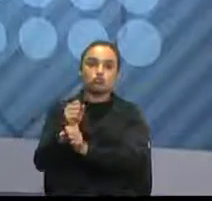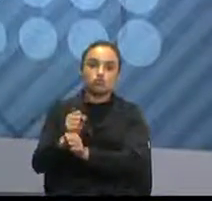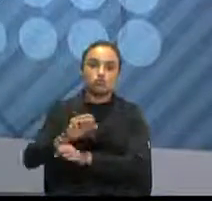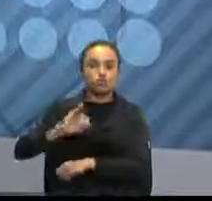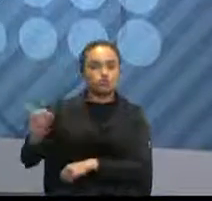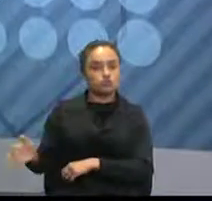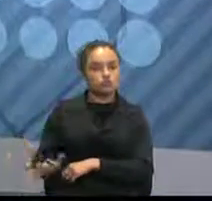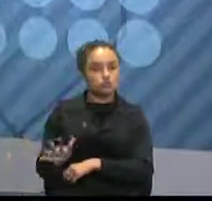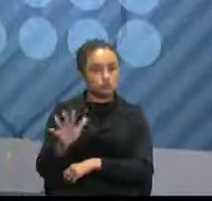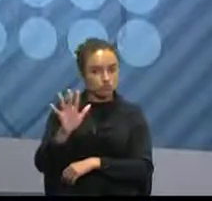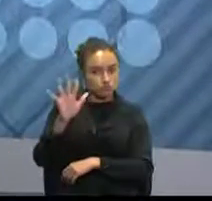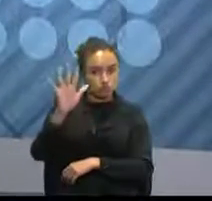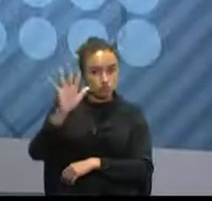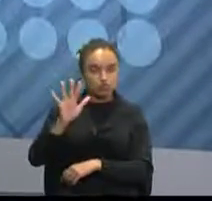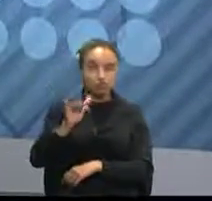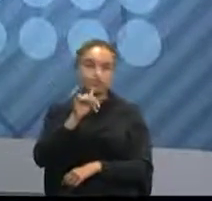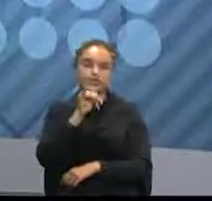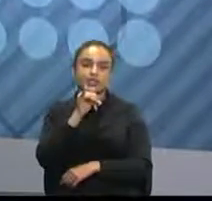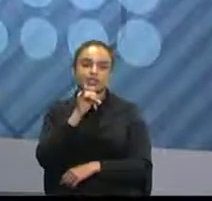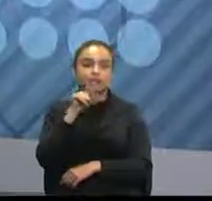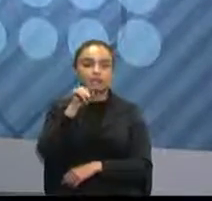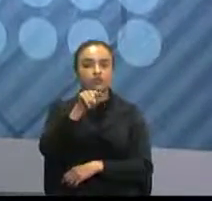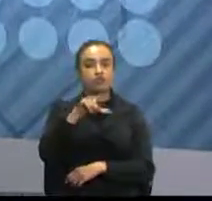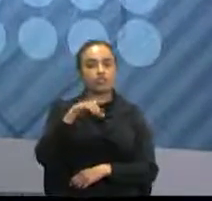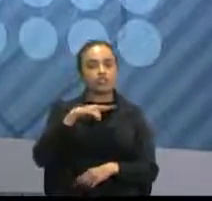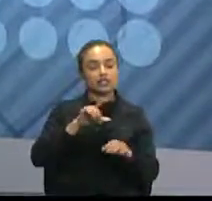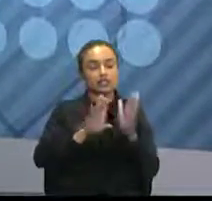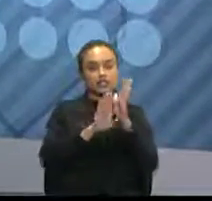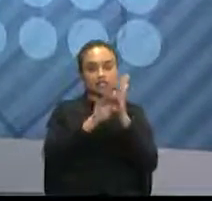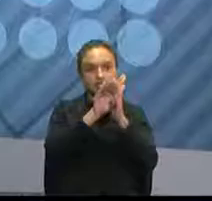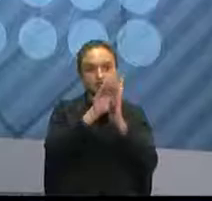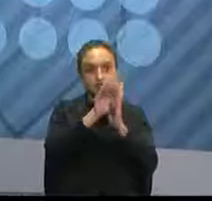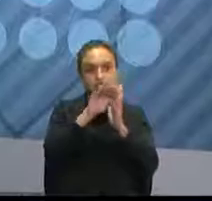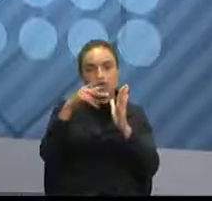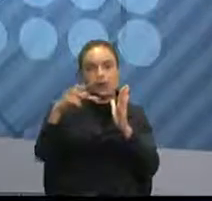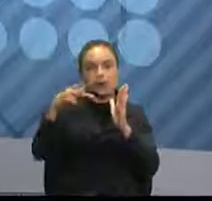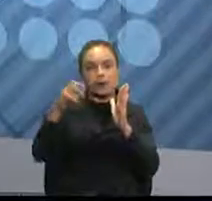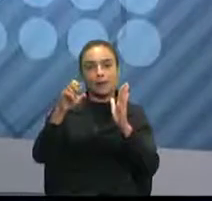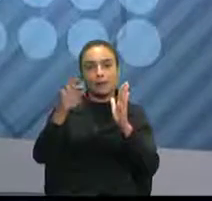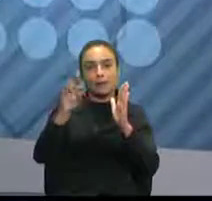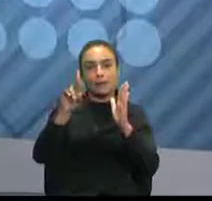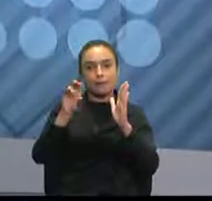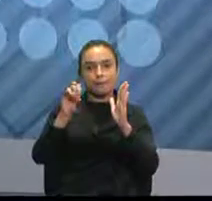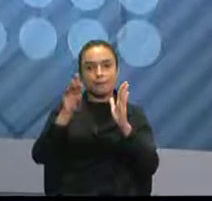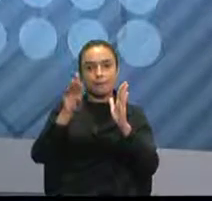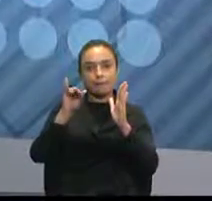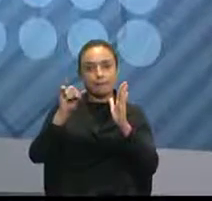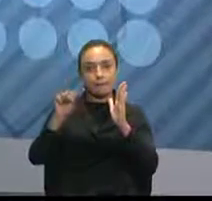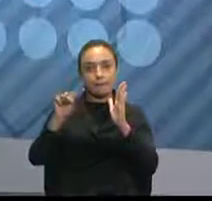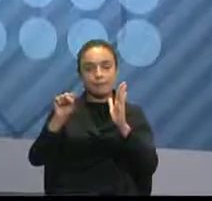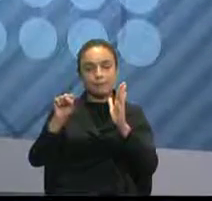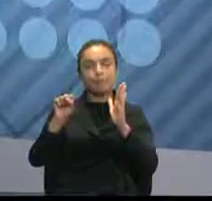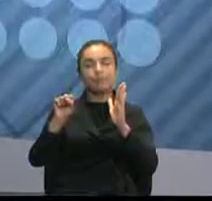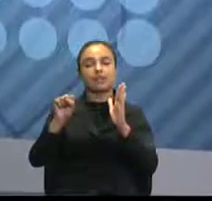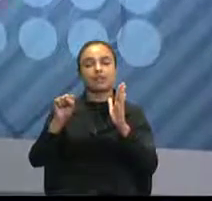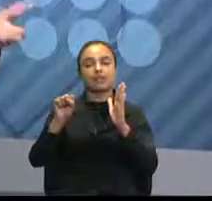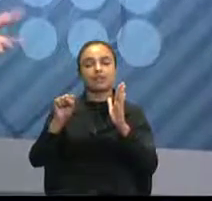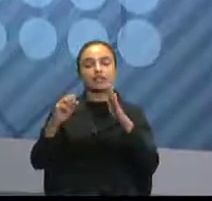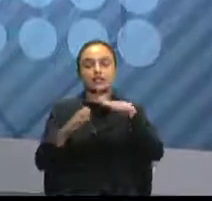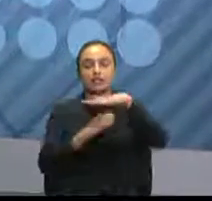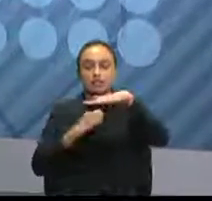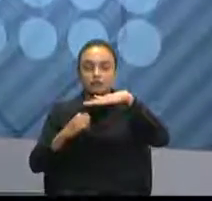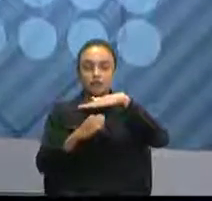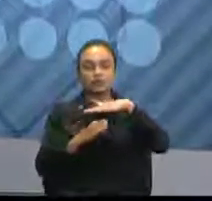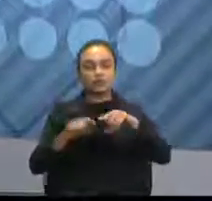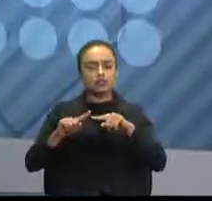contrato imagine que você tem uma ação da petrobras além dos 20 reais que eu quero comprar essa ação por eu não ter o dinheiro porque eu quero comprar um